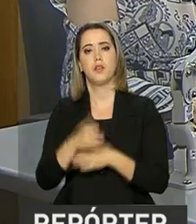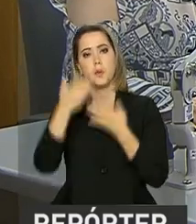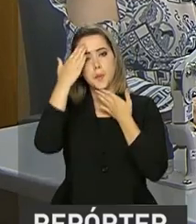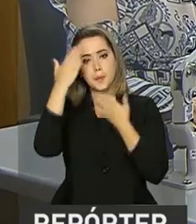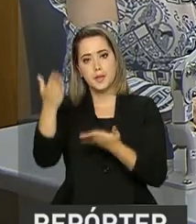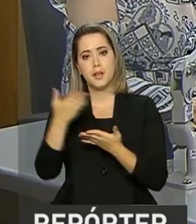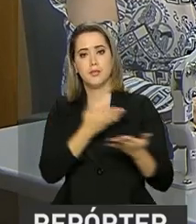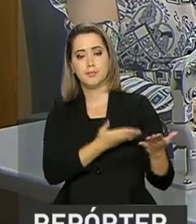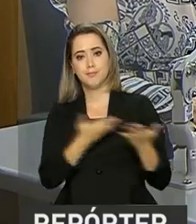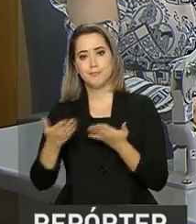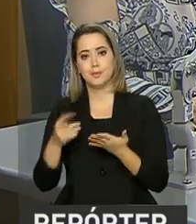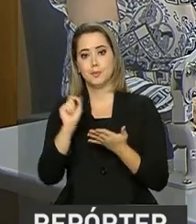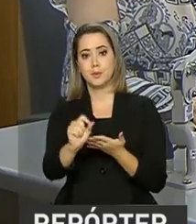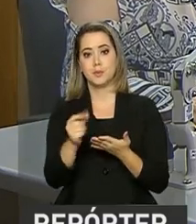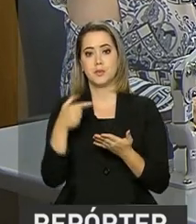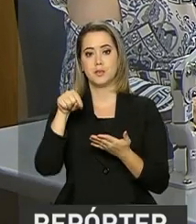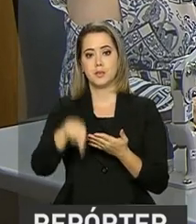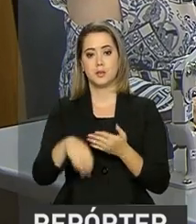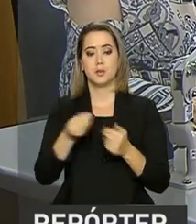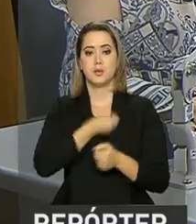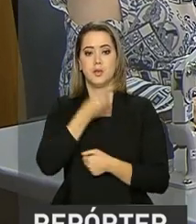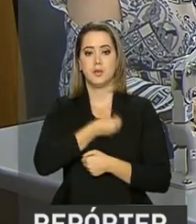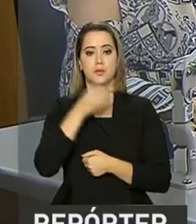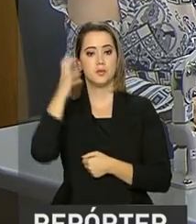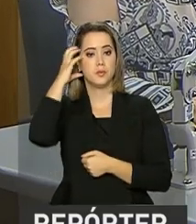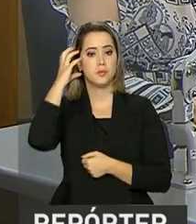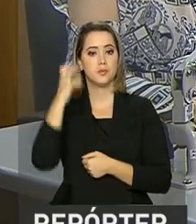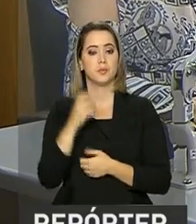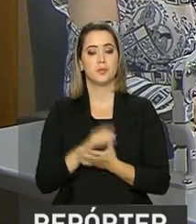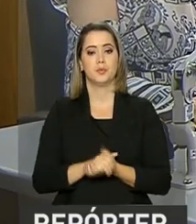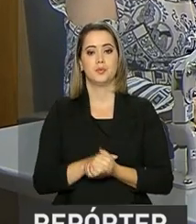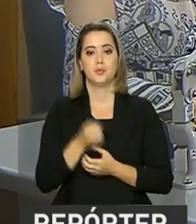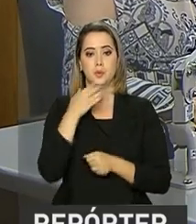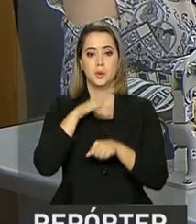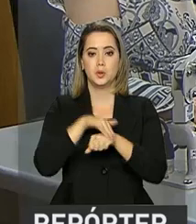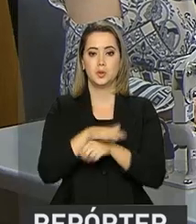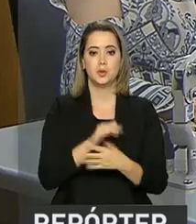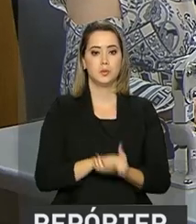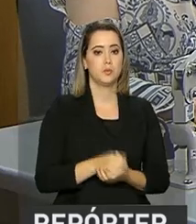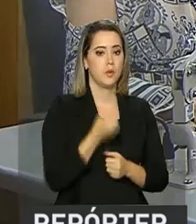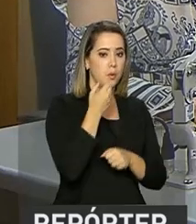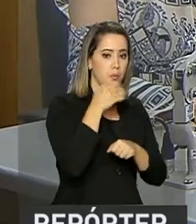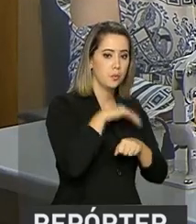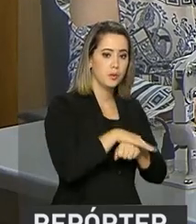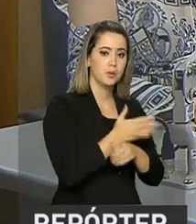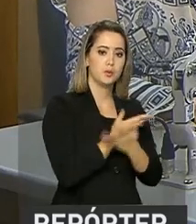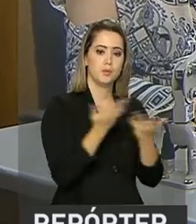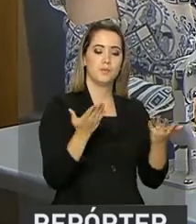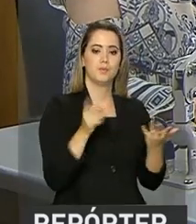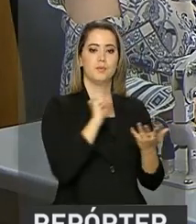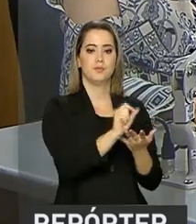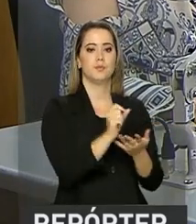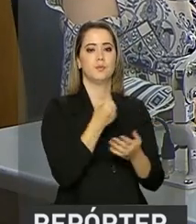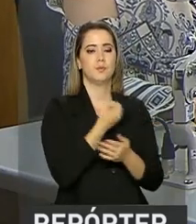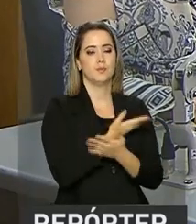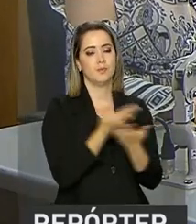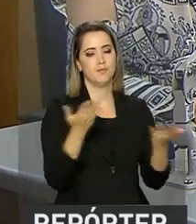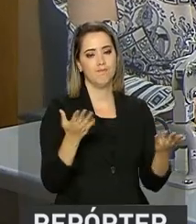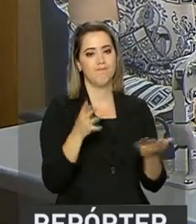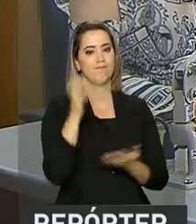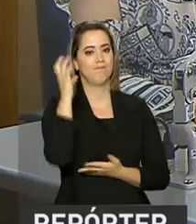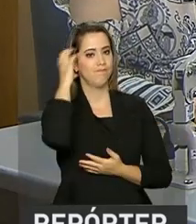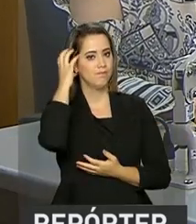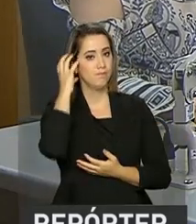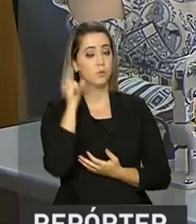muito obrigado pela sua participação ao vivo aqui na Voz do Brasil. Tenha uma boa noite. Boa noite, Ayrton. Boa noite, Gláucia. Boa noite,